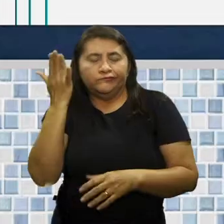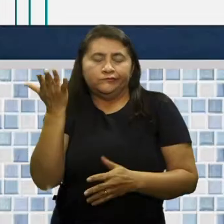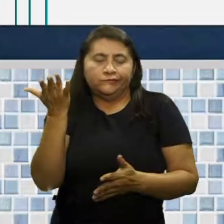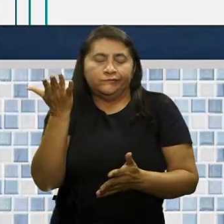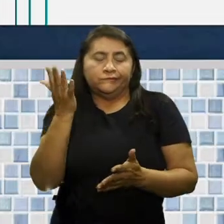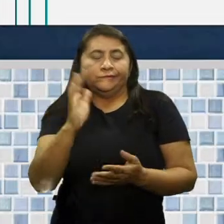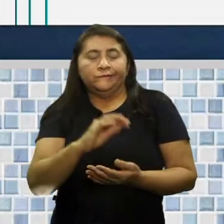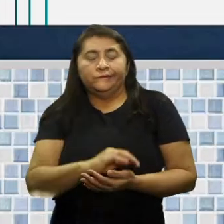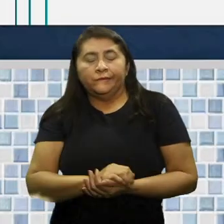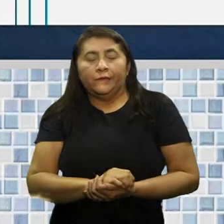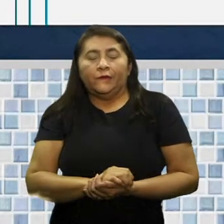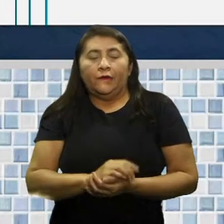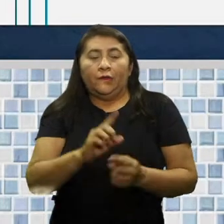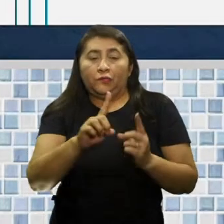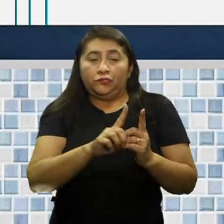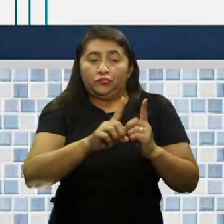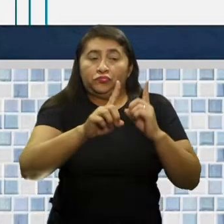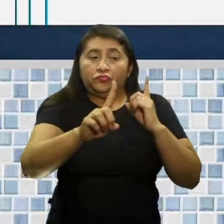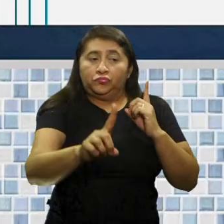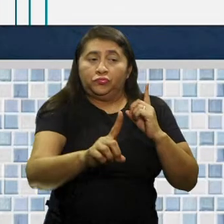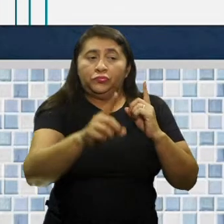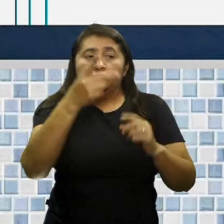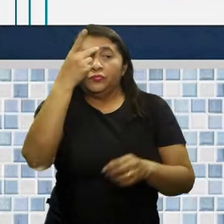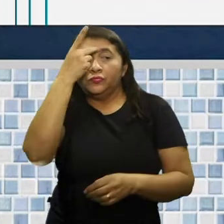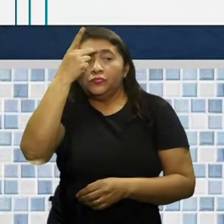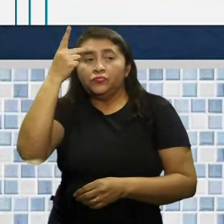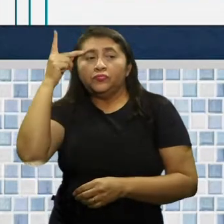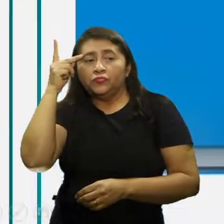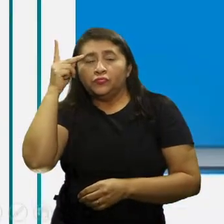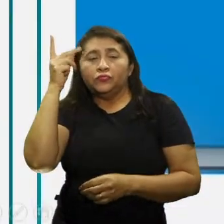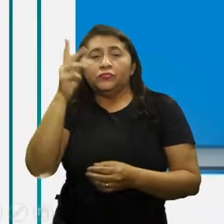mantém distância de todas as pessoas.